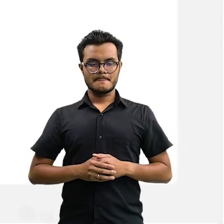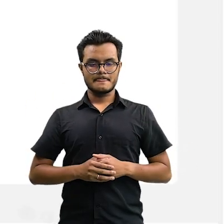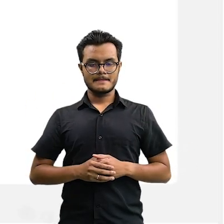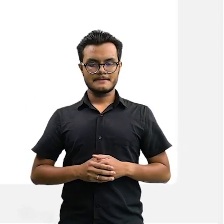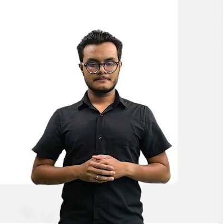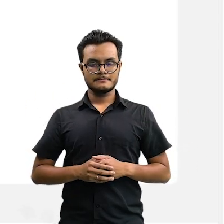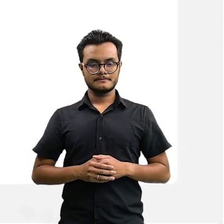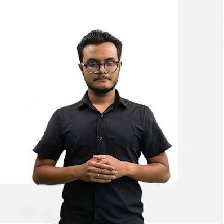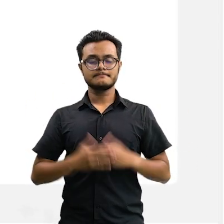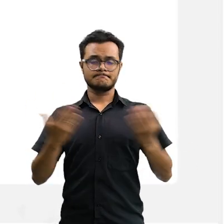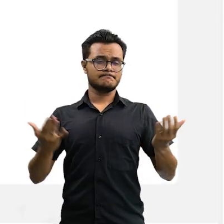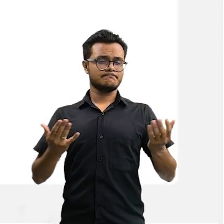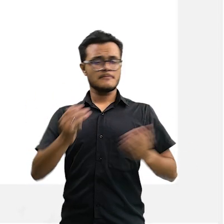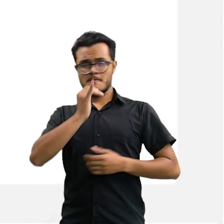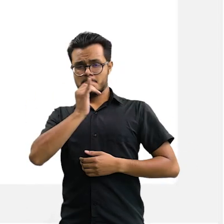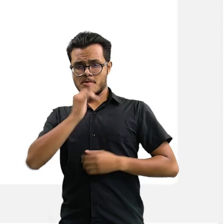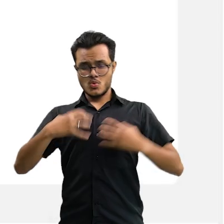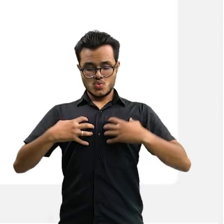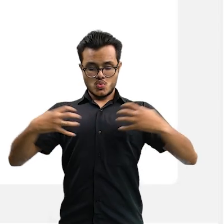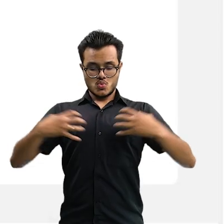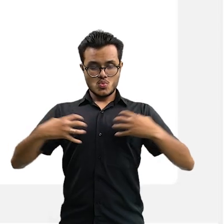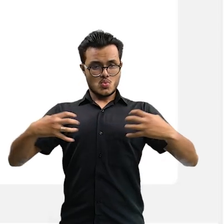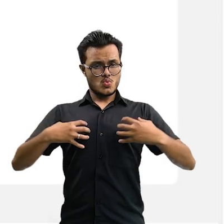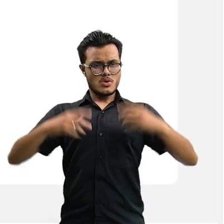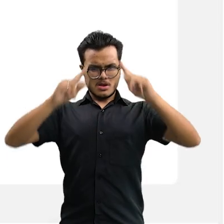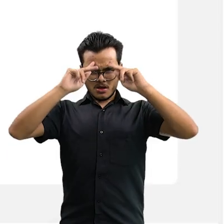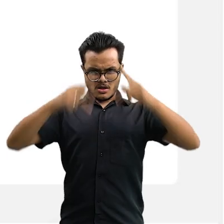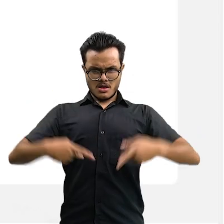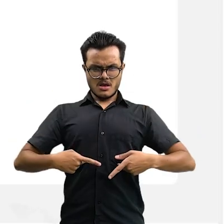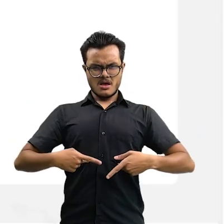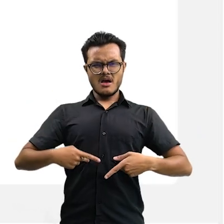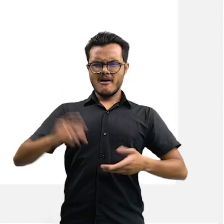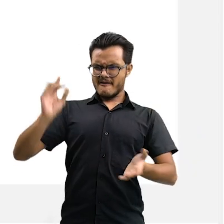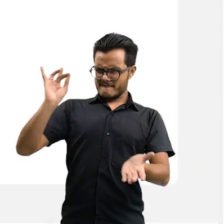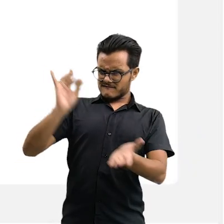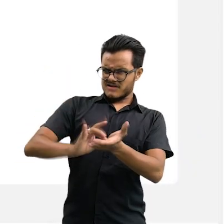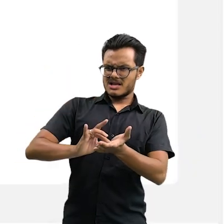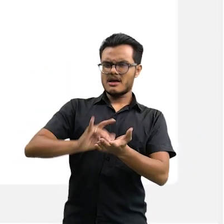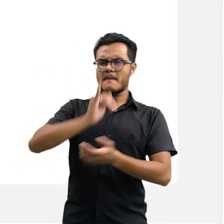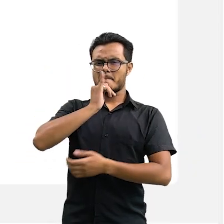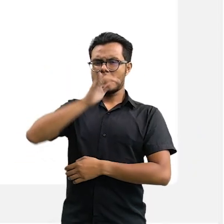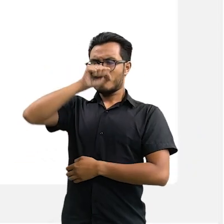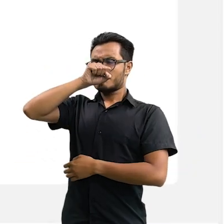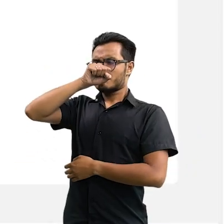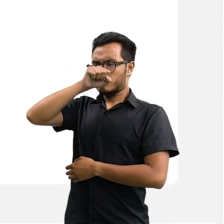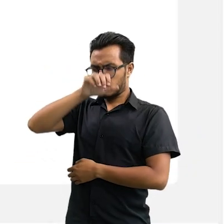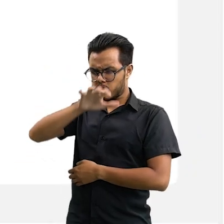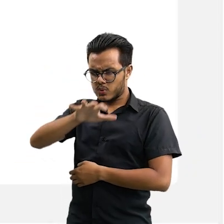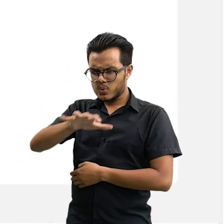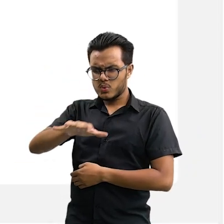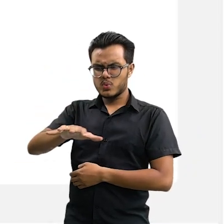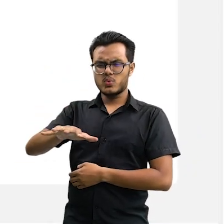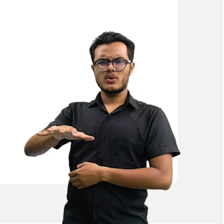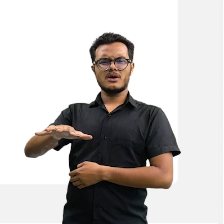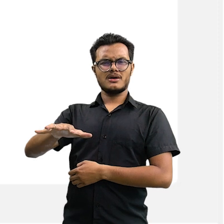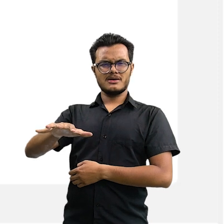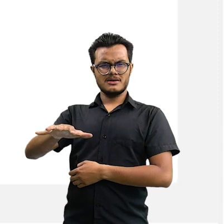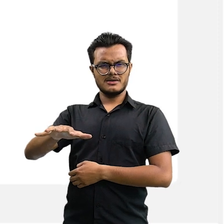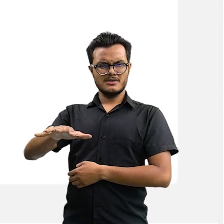a anatomia do aparelho respiratório humano, é correto afirmar que durante a inspiração, o ar que chega ao